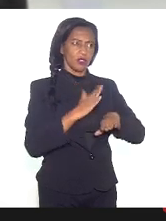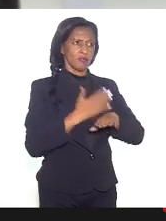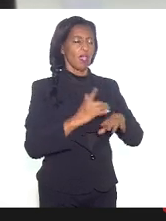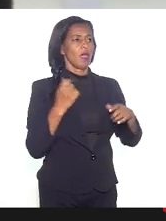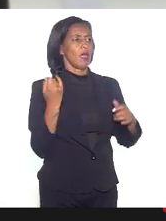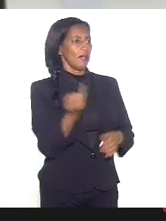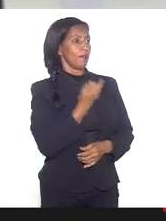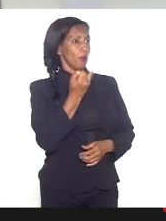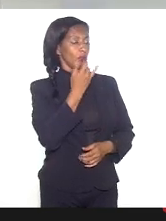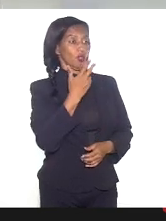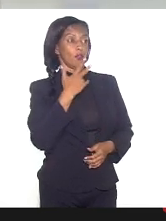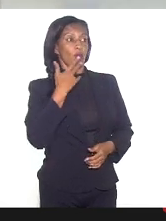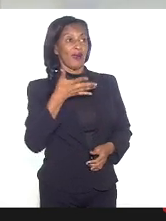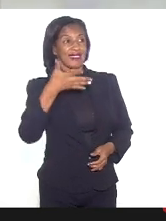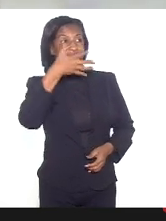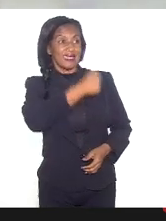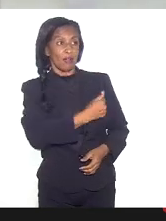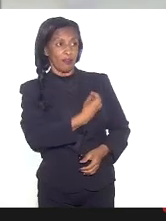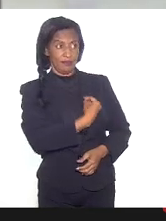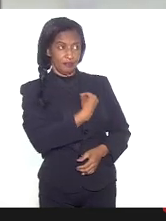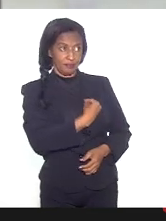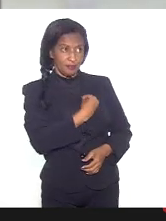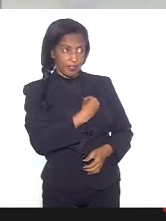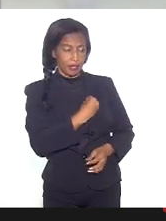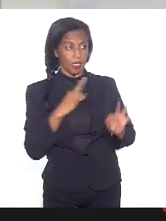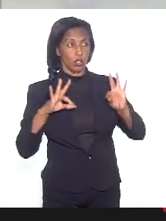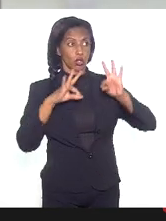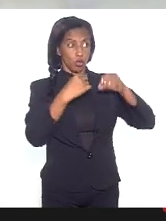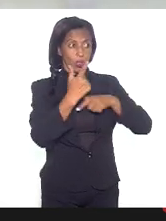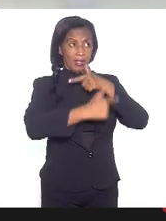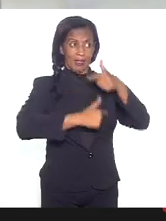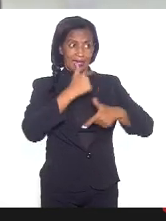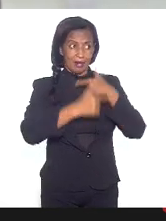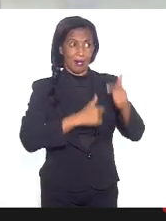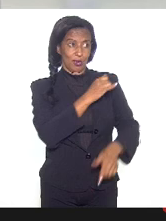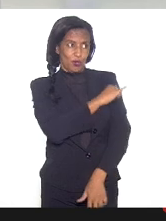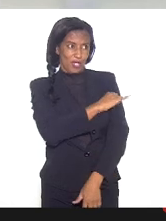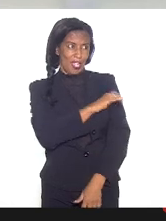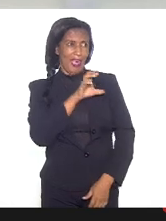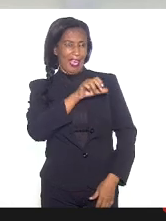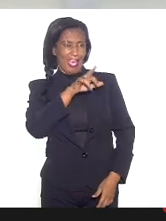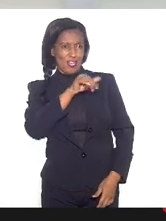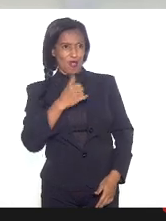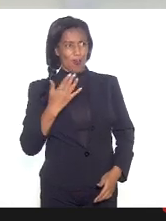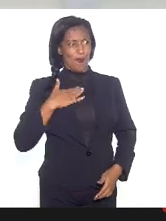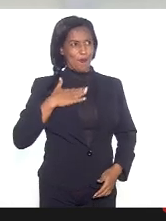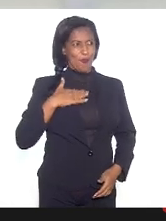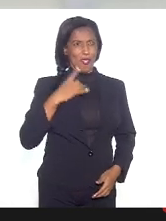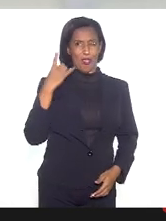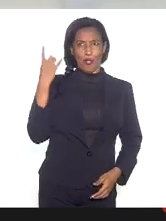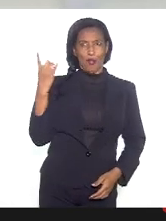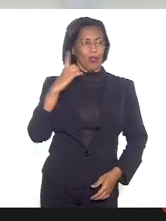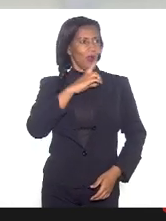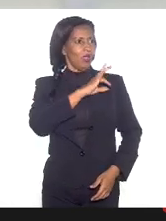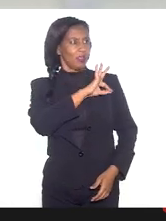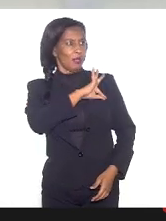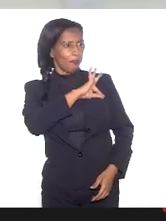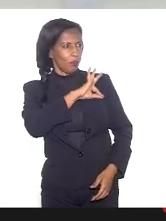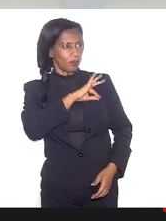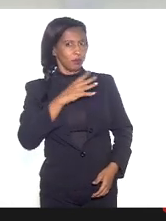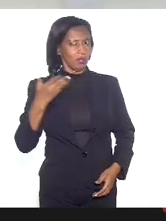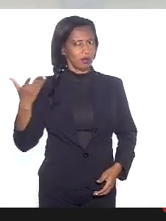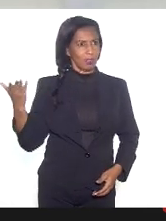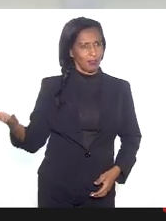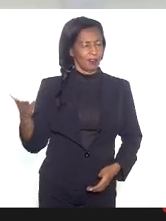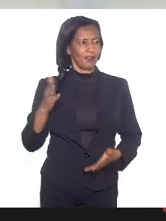me refiro aos guarda-vidas, todos que vivem no Rio de Janeiro são cariocas, como eu, como deputada Marta Rocha, candidata a prefeita do Rio de Janeiro,